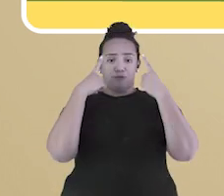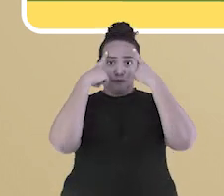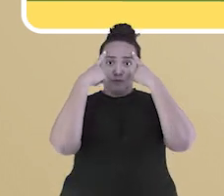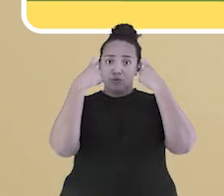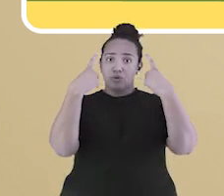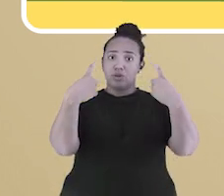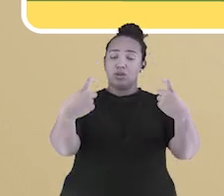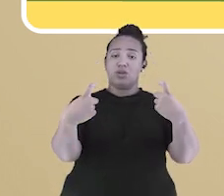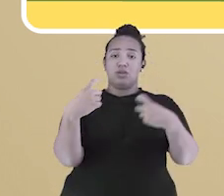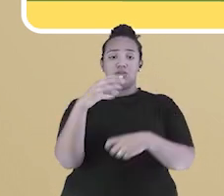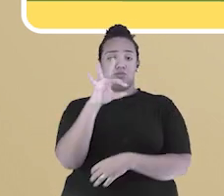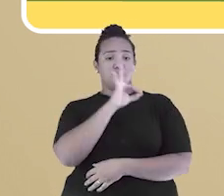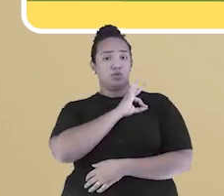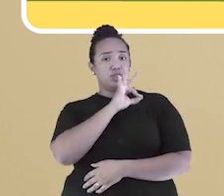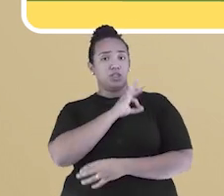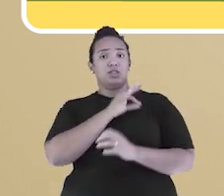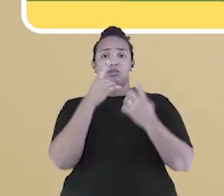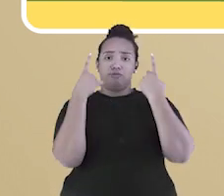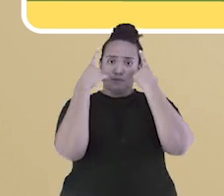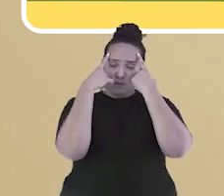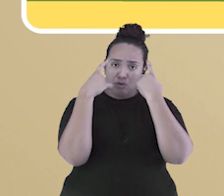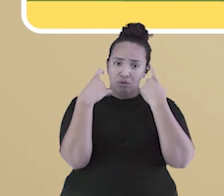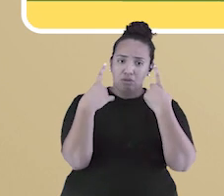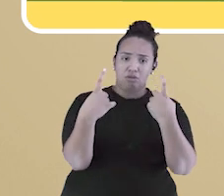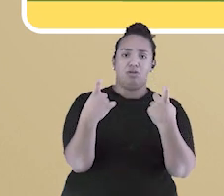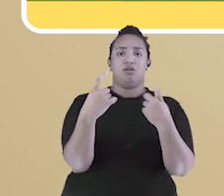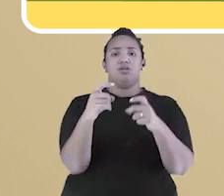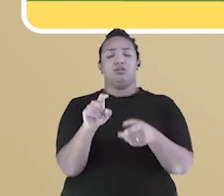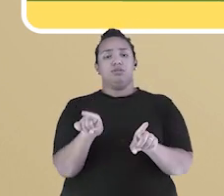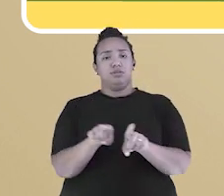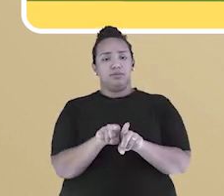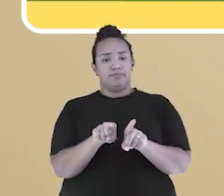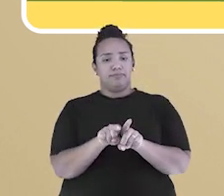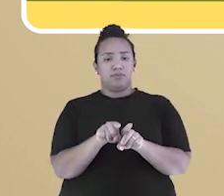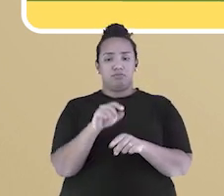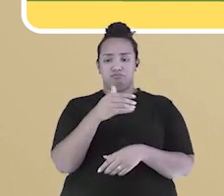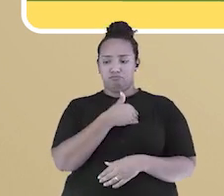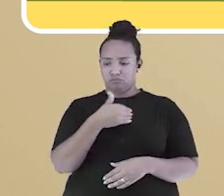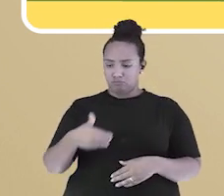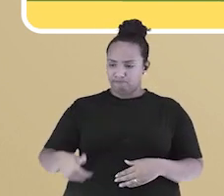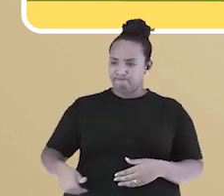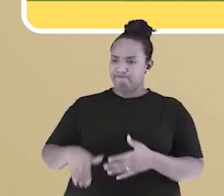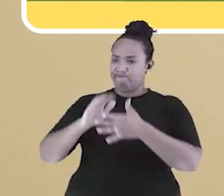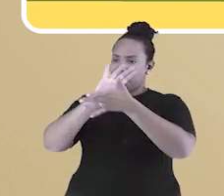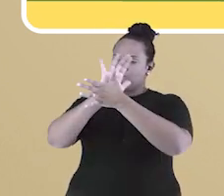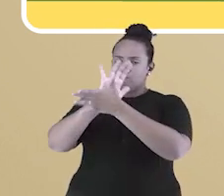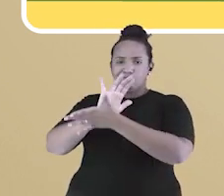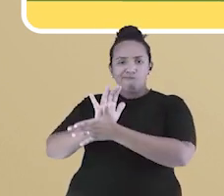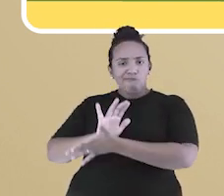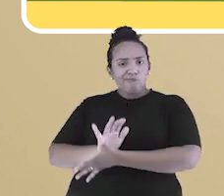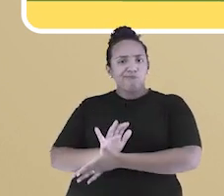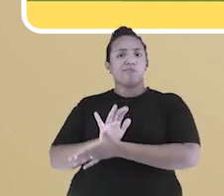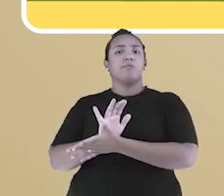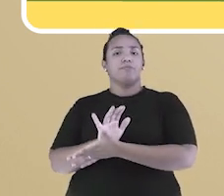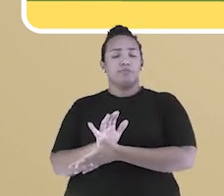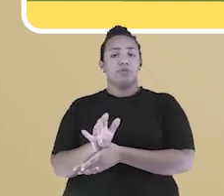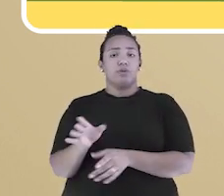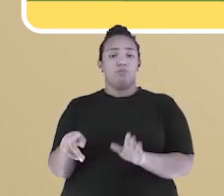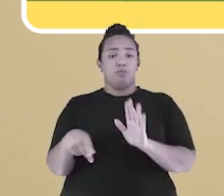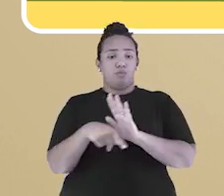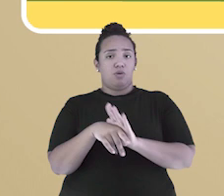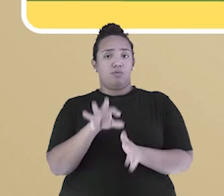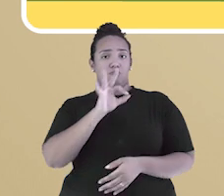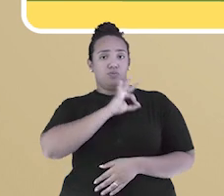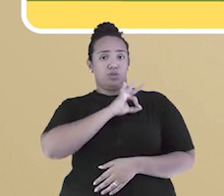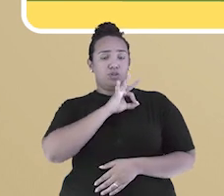das autoridades policiais, com pressão ao governo por uma reforma no órgão responsável pela polícia